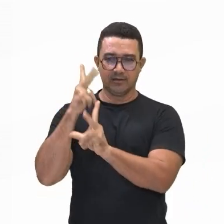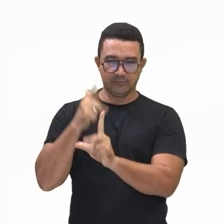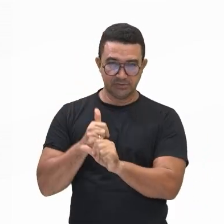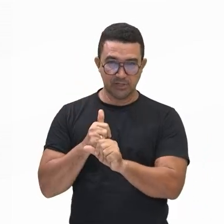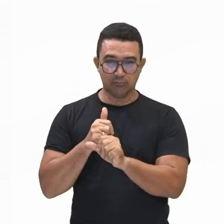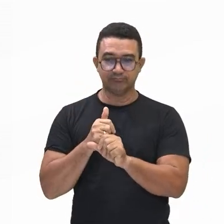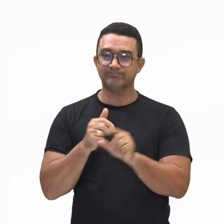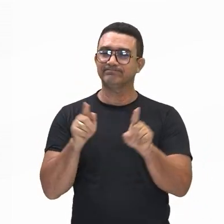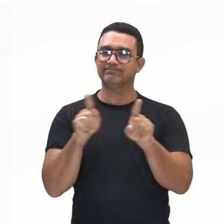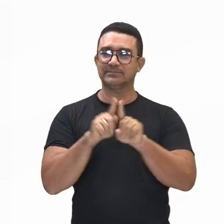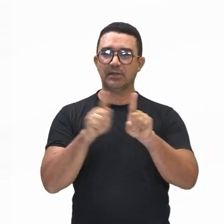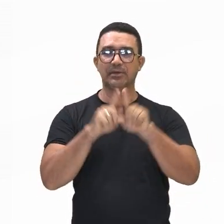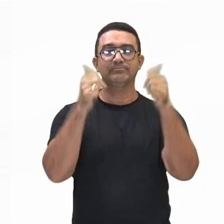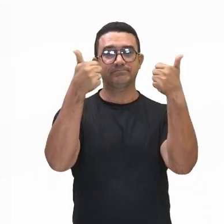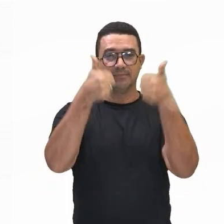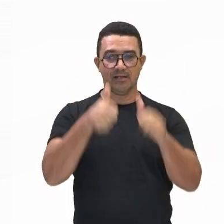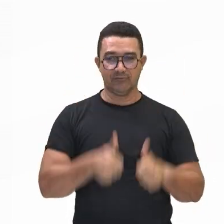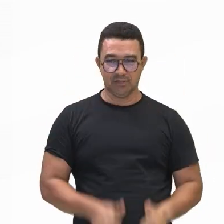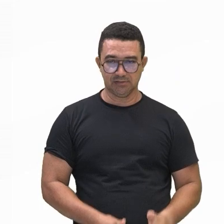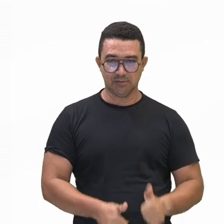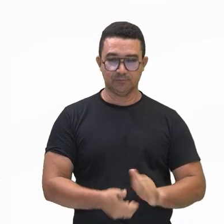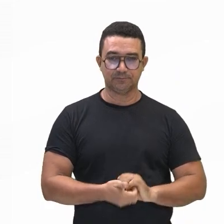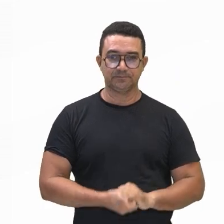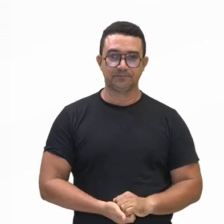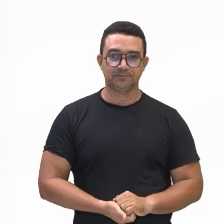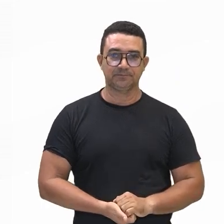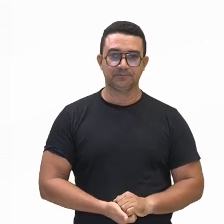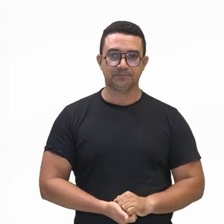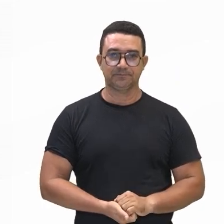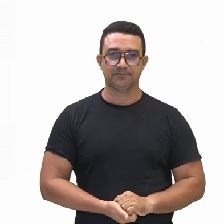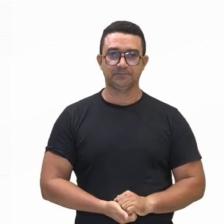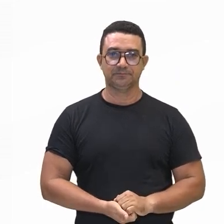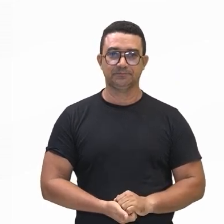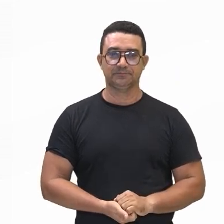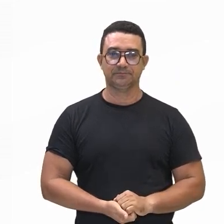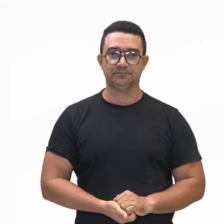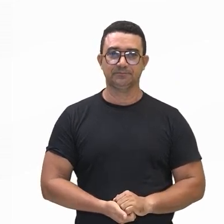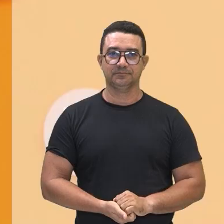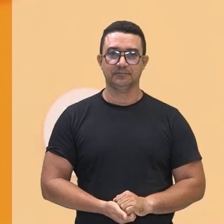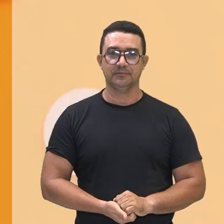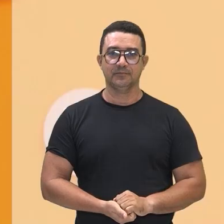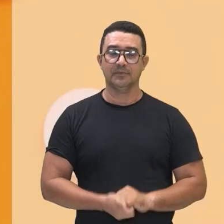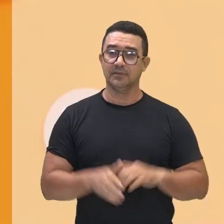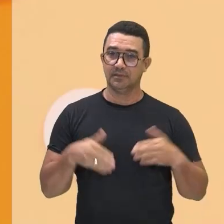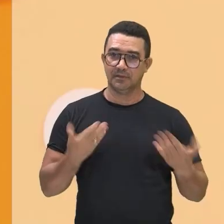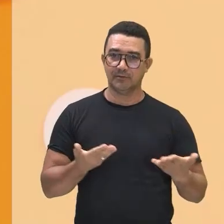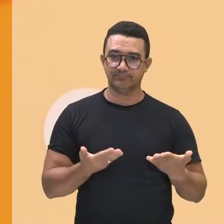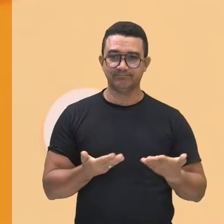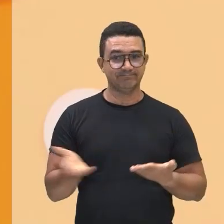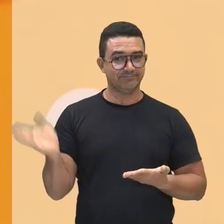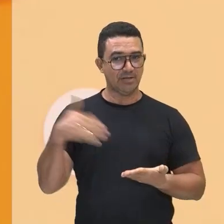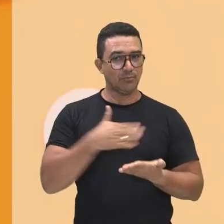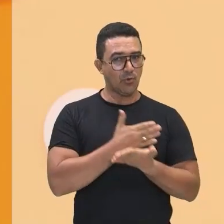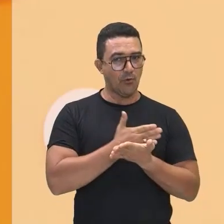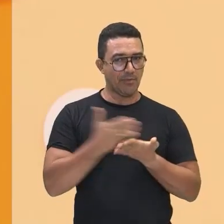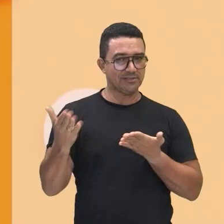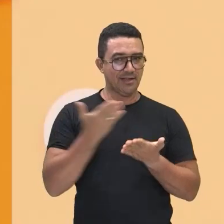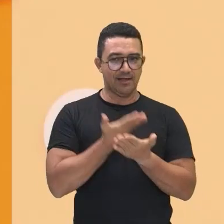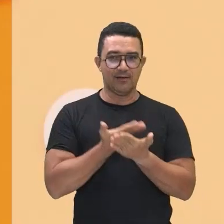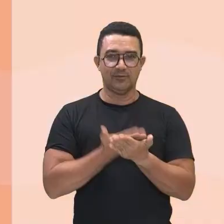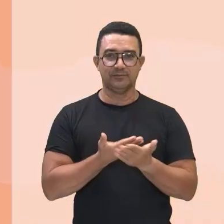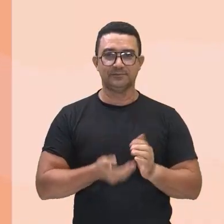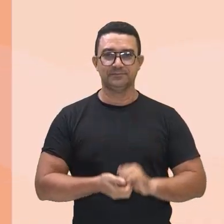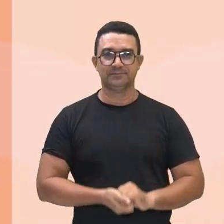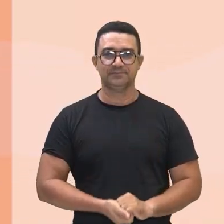iremos fazer a revisão e posteriormente a nossa avaliação. Então, vamos agora para o momento da nossa